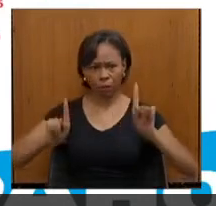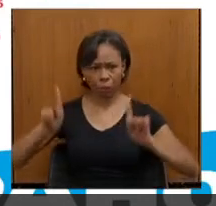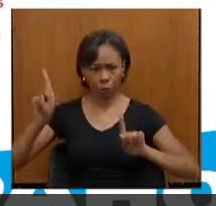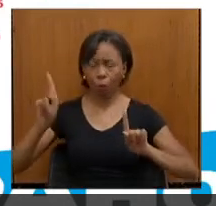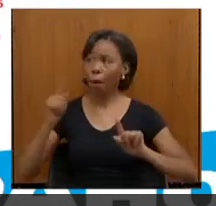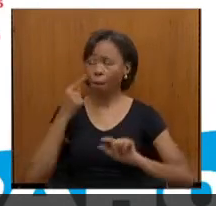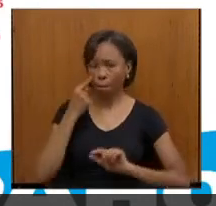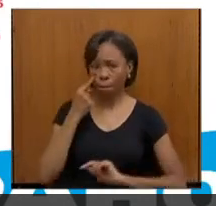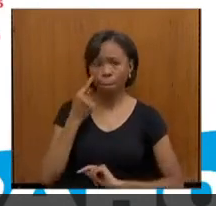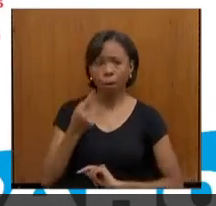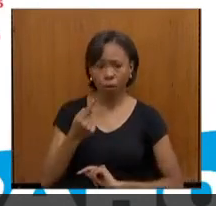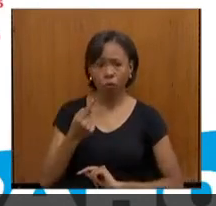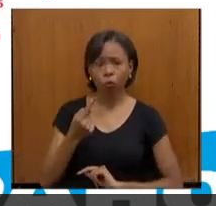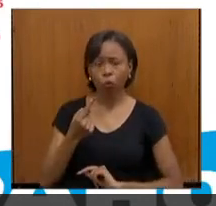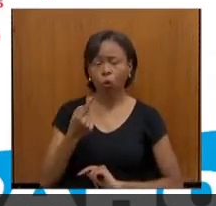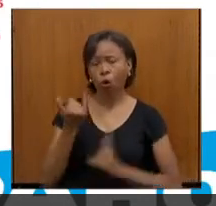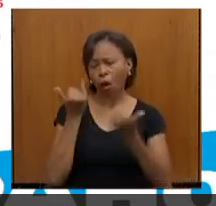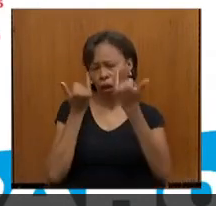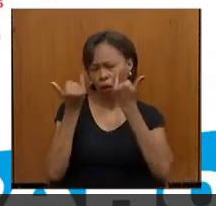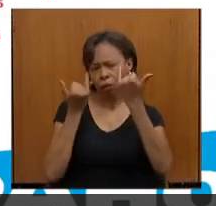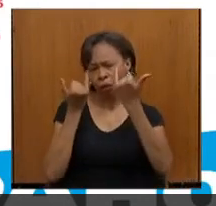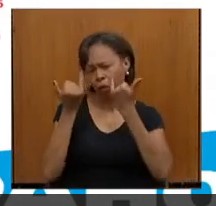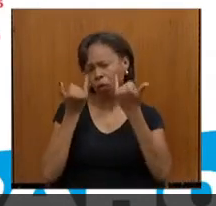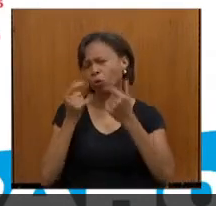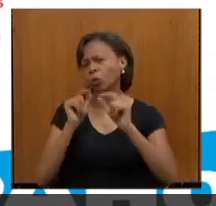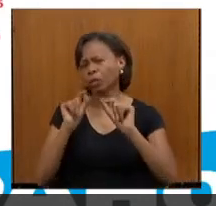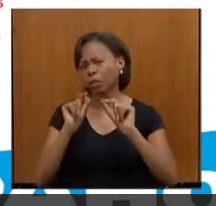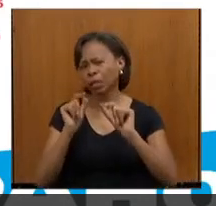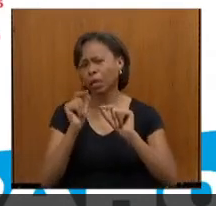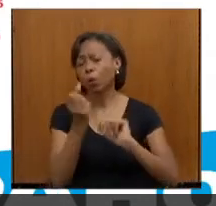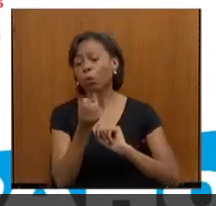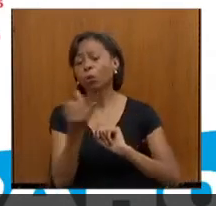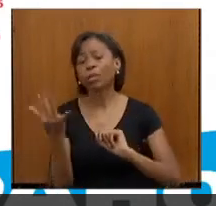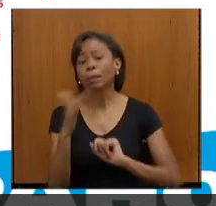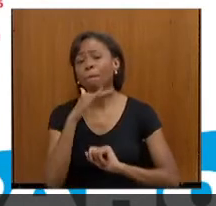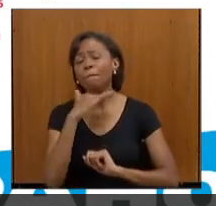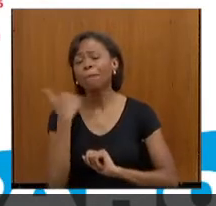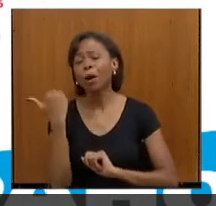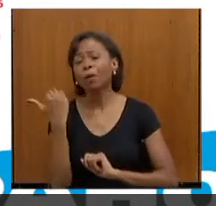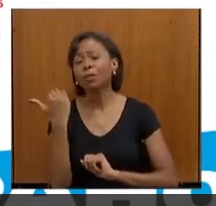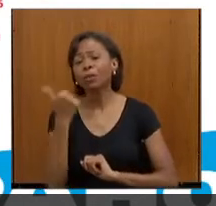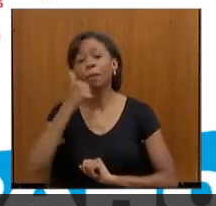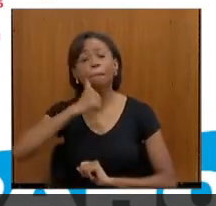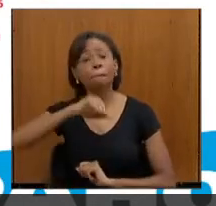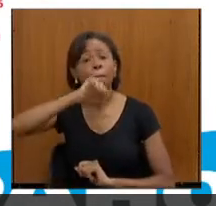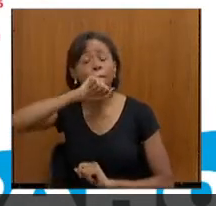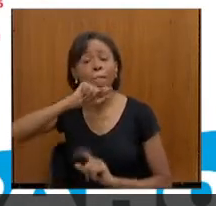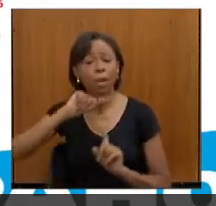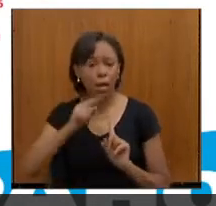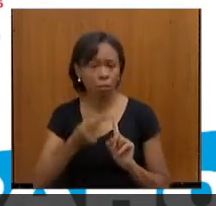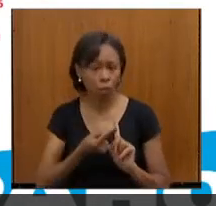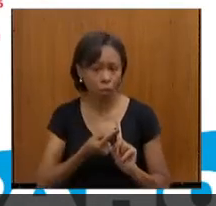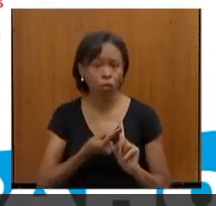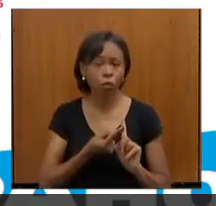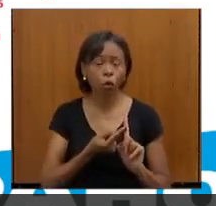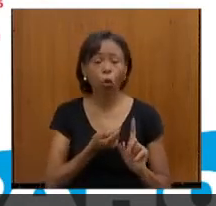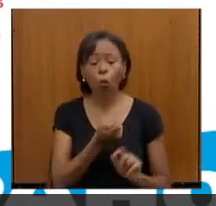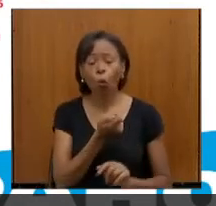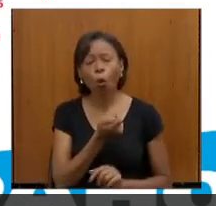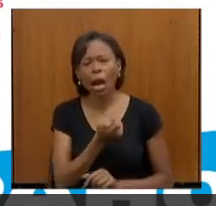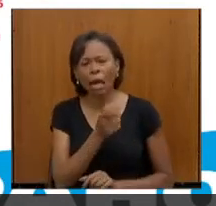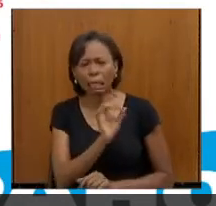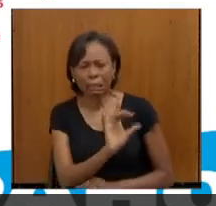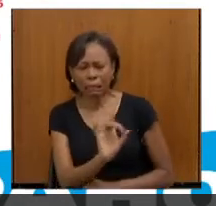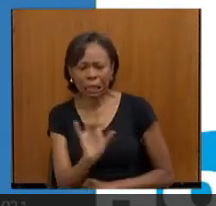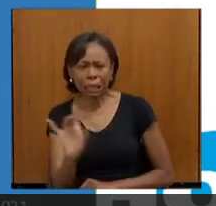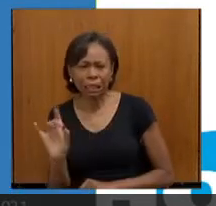mais informações. Mostrando o número de mortes maternas por cada 100 mil nascidos vivos, onde o